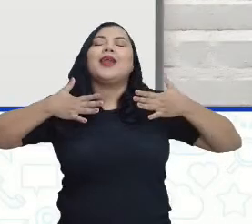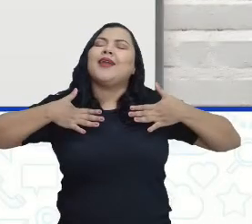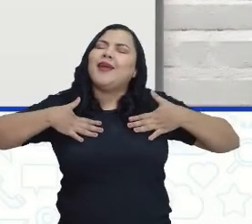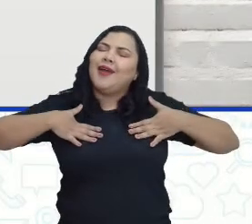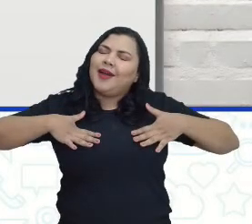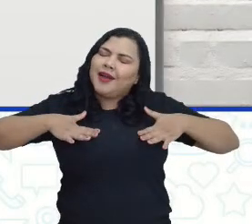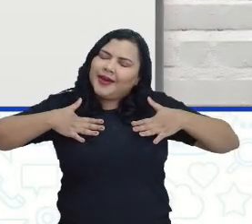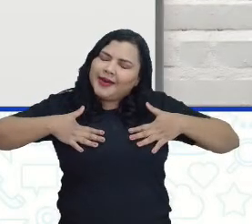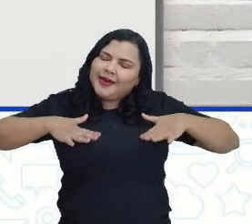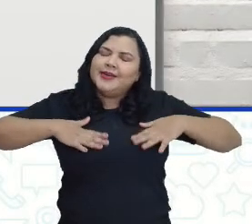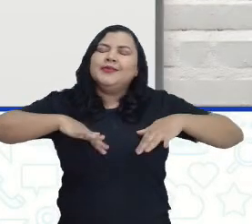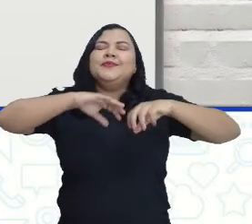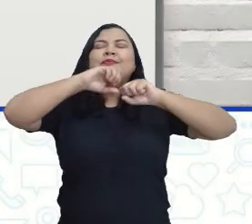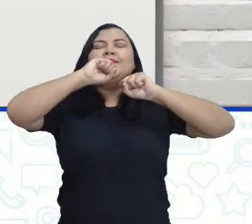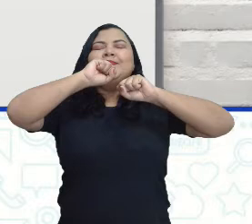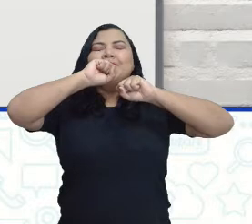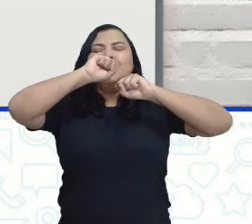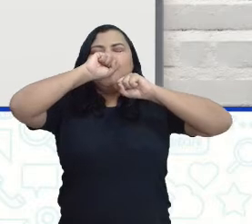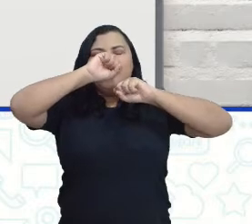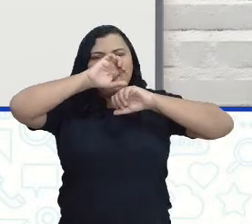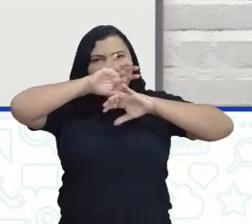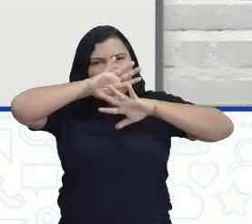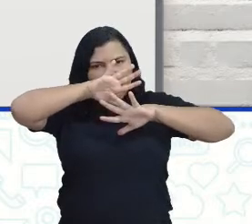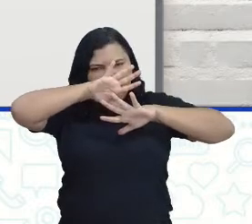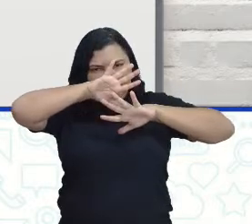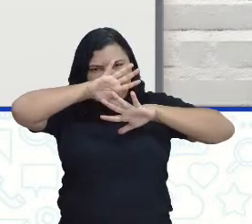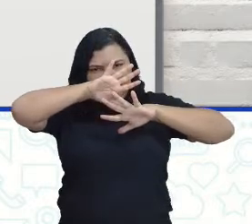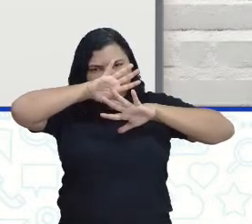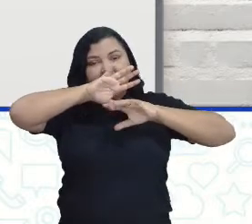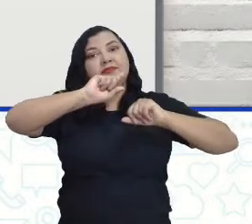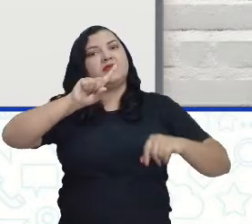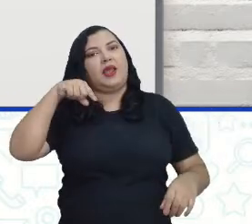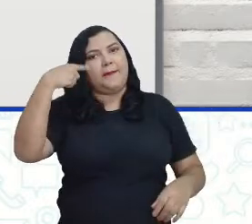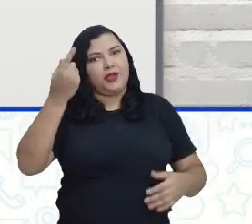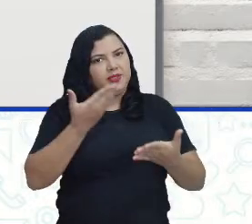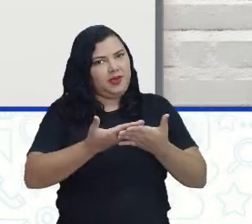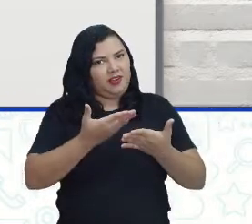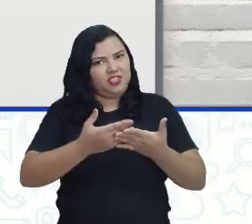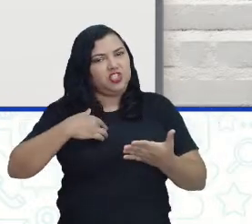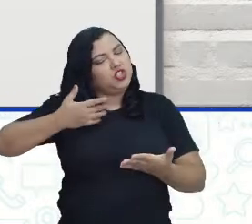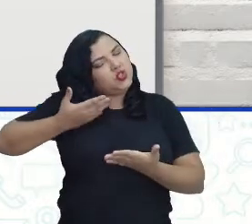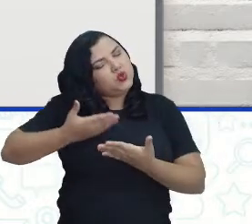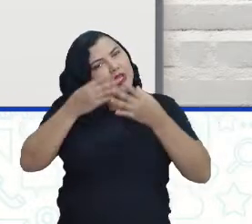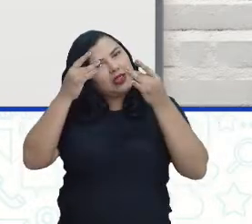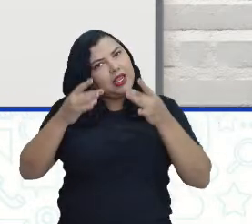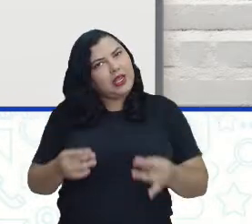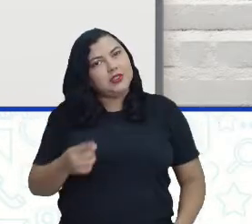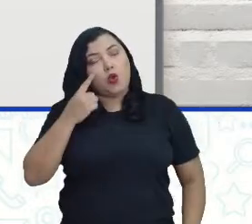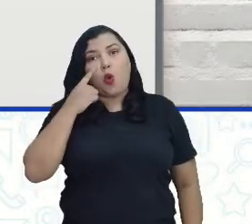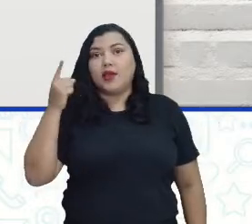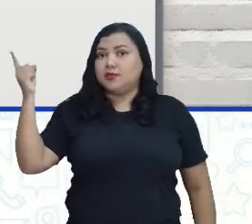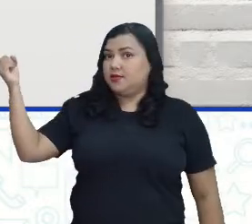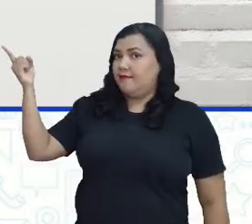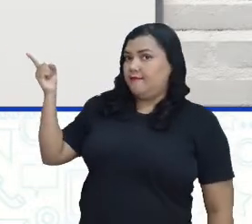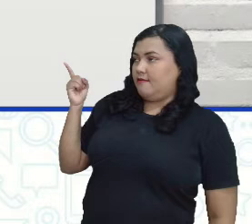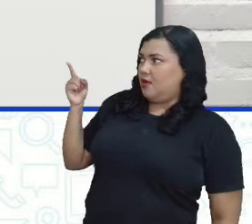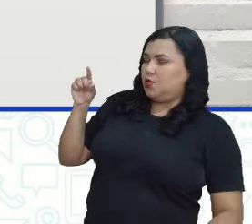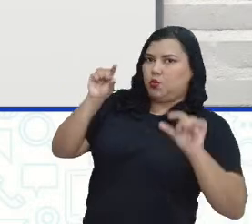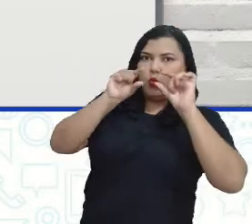os estudantes organizaram a homenagem, eu tenho o sujeito, os estudantes, eu tenho o